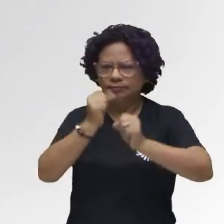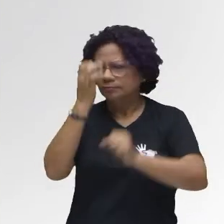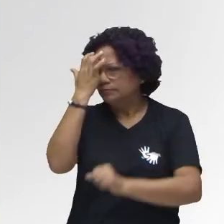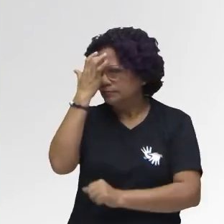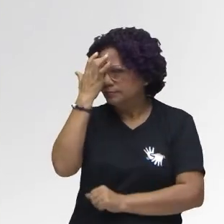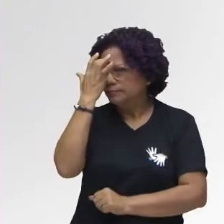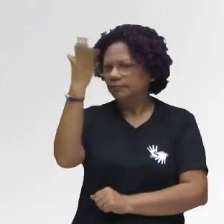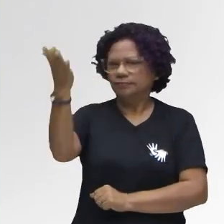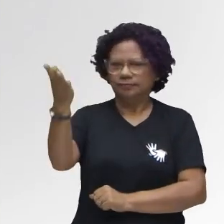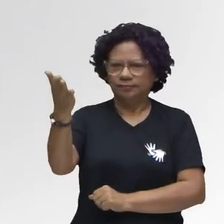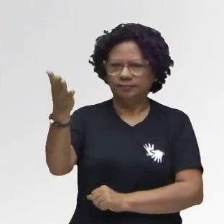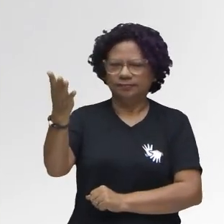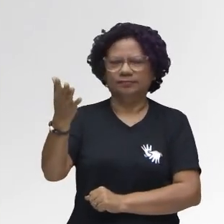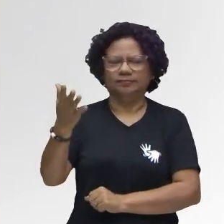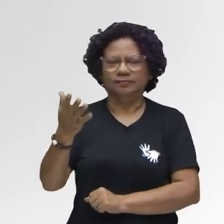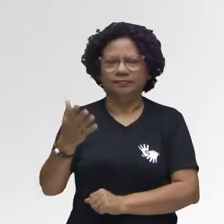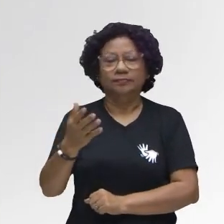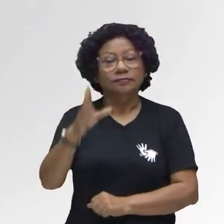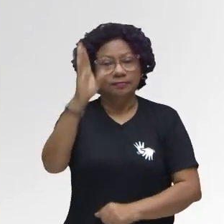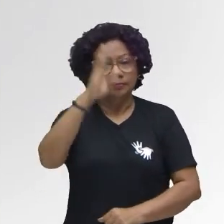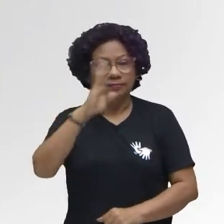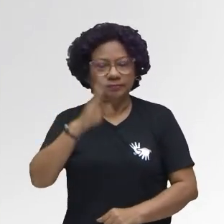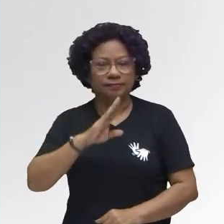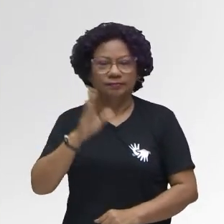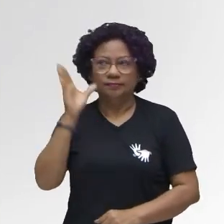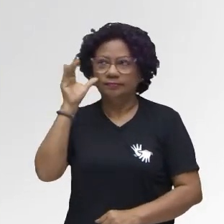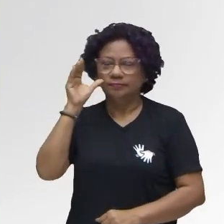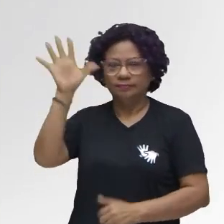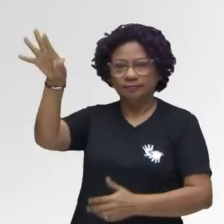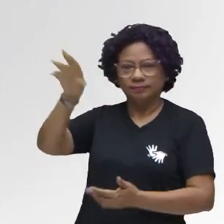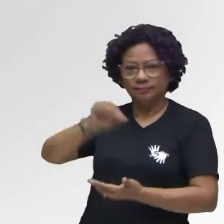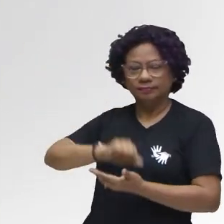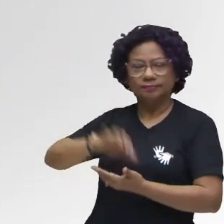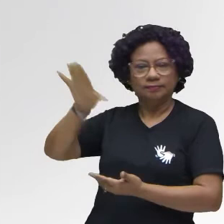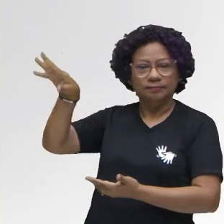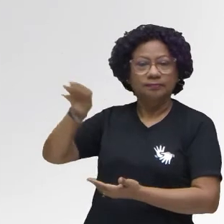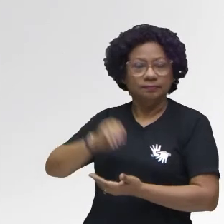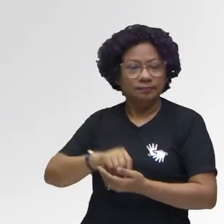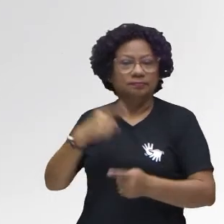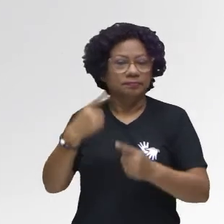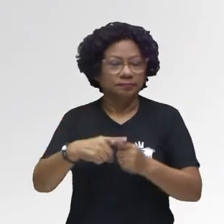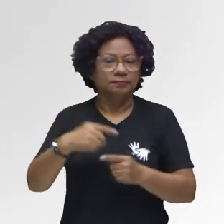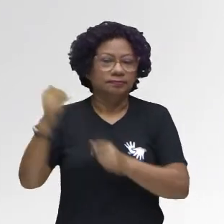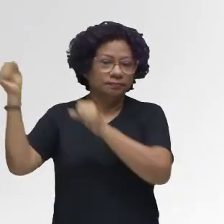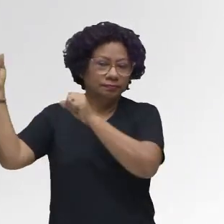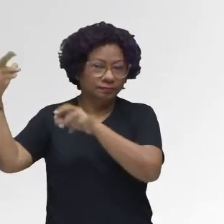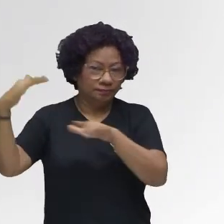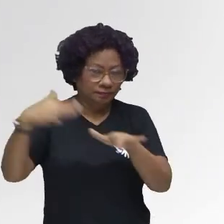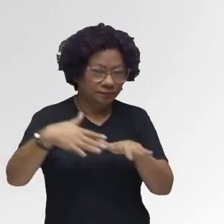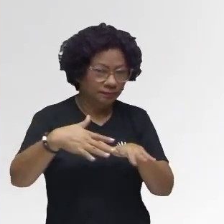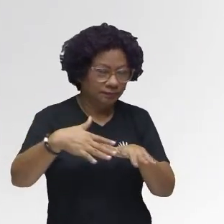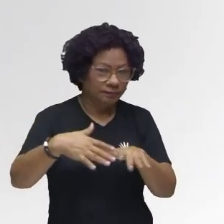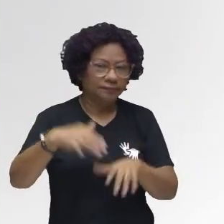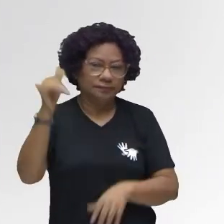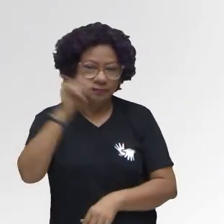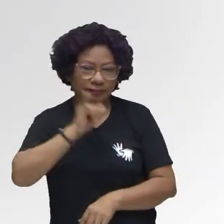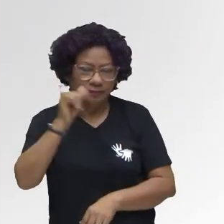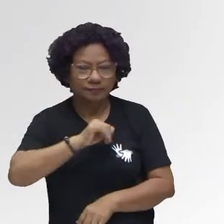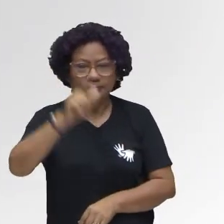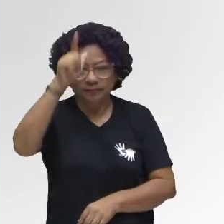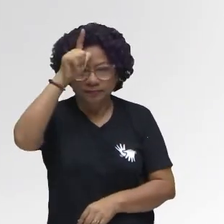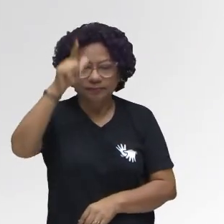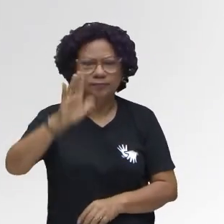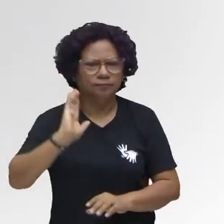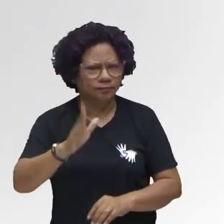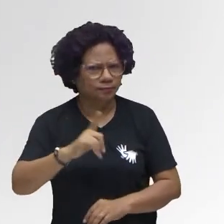essa industrialização do Brasil, porque esses imigrantes vão vir com experiência e o conhecimento das fábricas. Dentro do